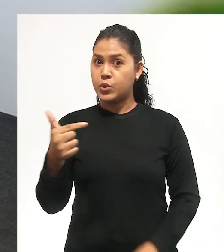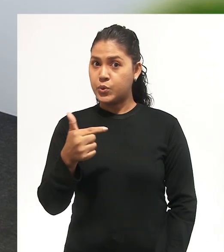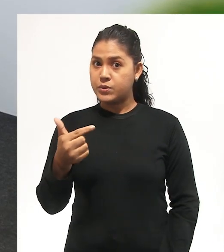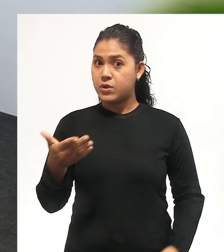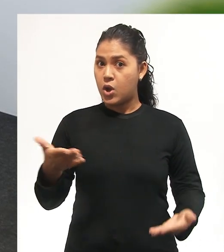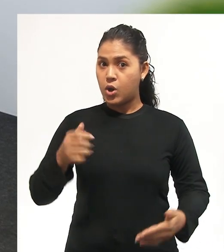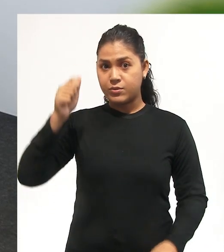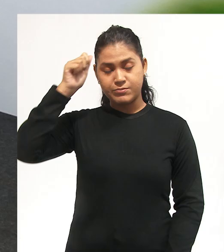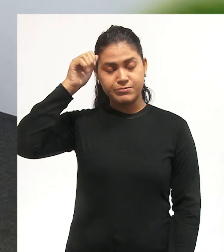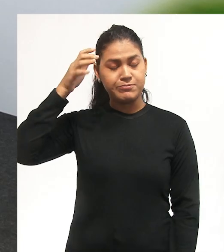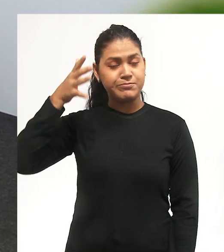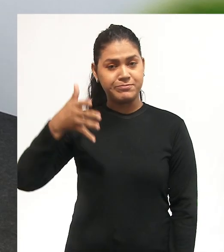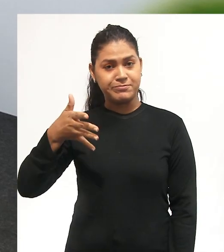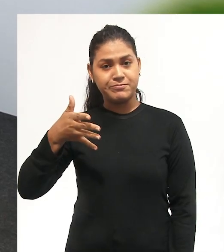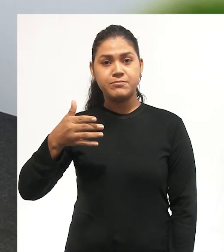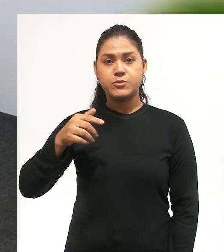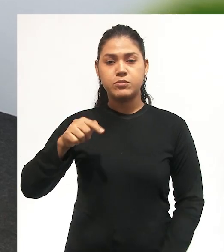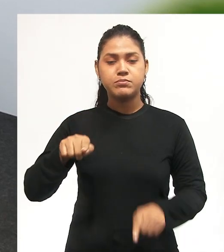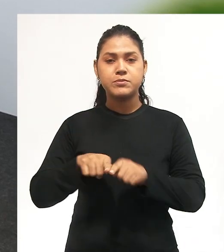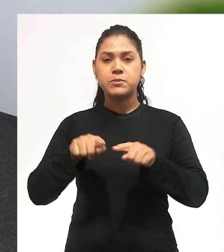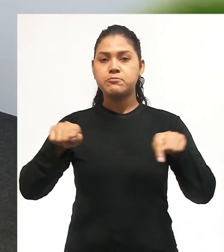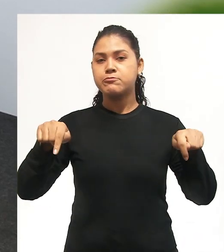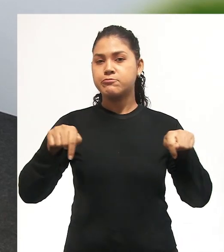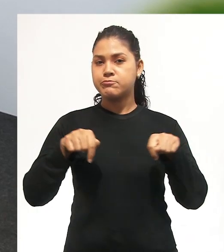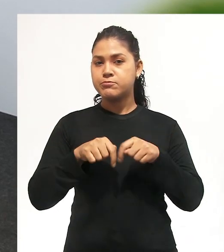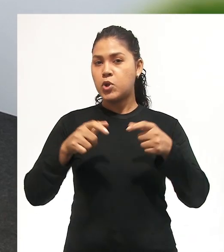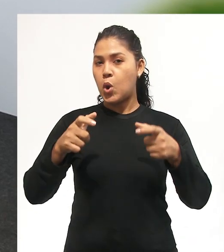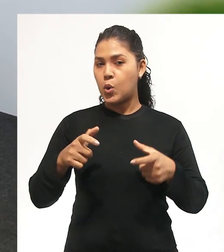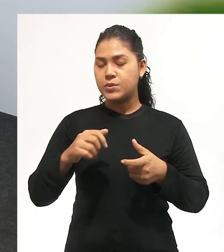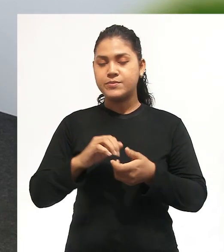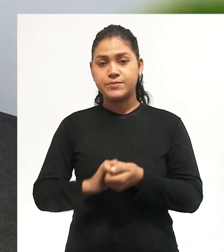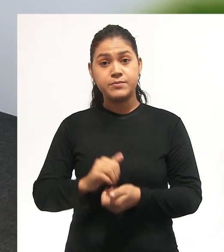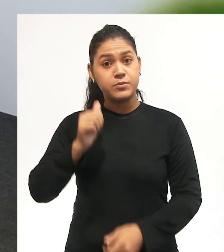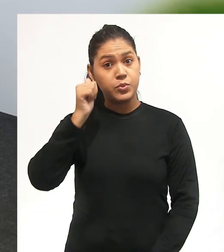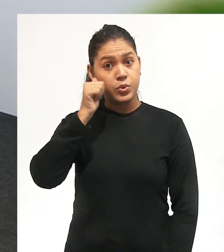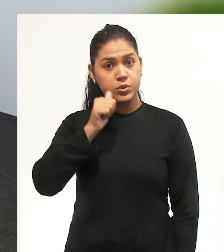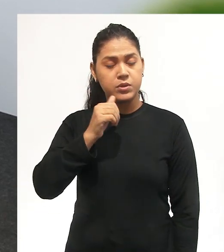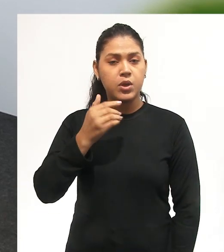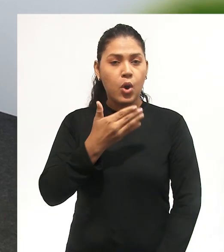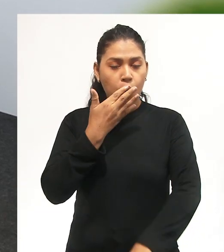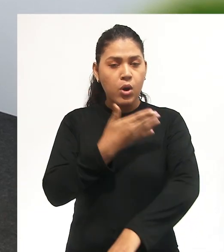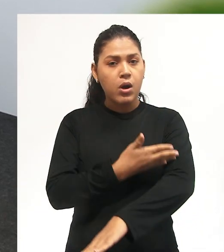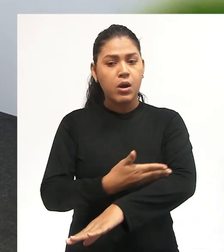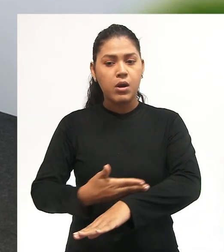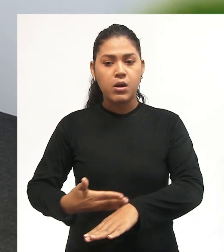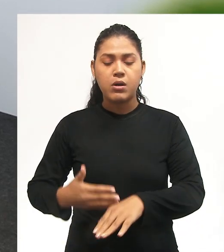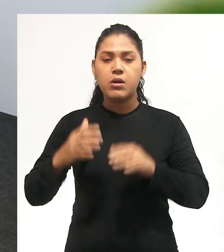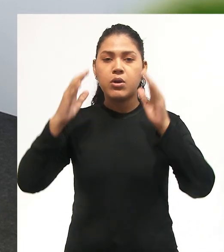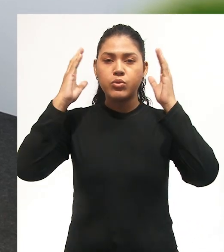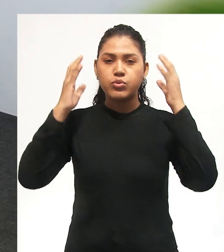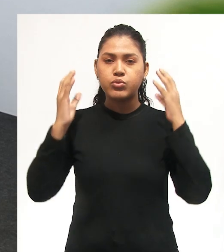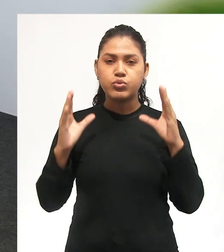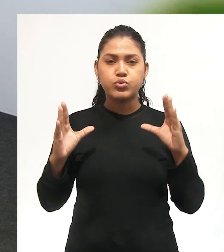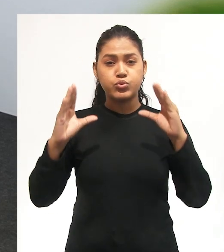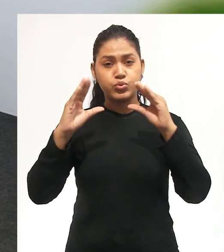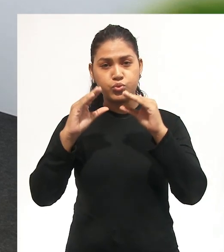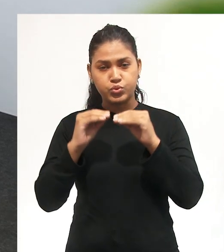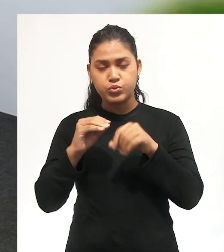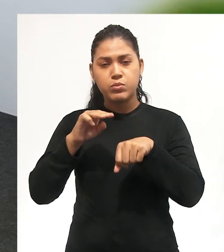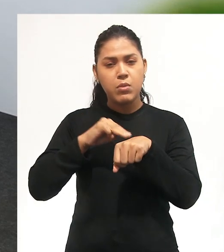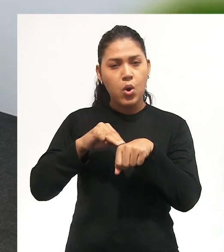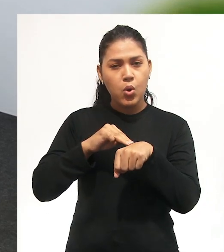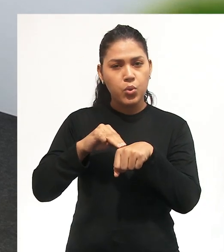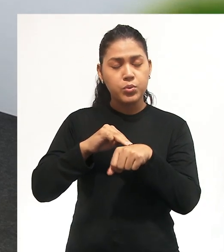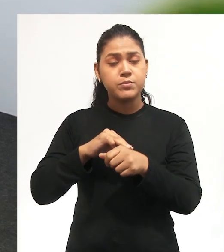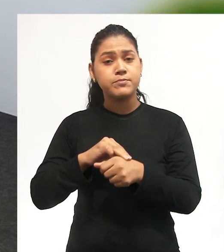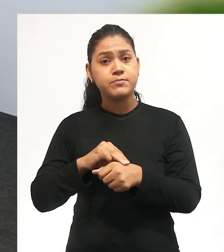fazer minha audiodescrição e ambientação. Uma mulher de pele clara, cabelo cacheado claro, escuro, castanho